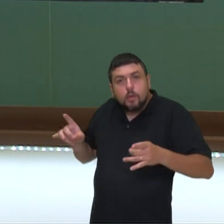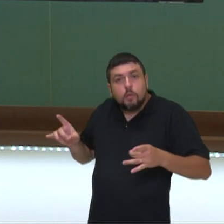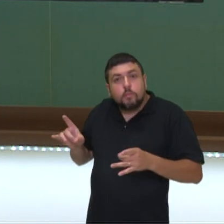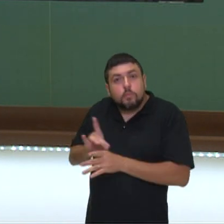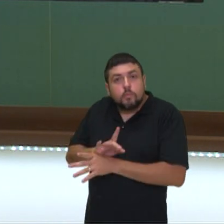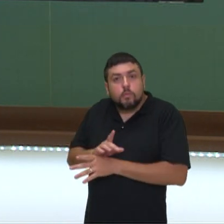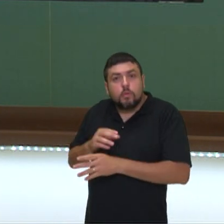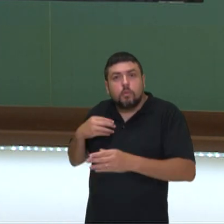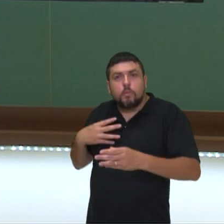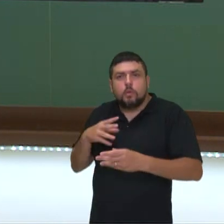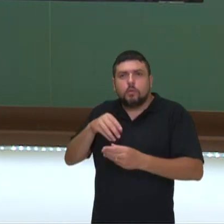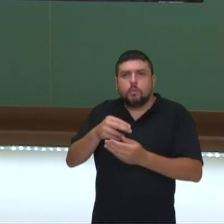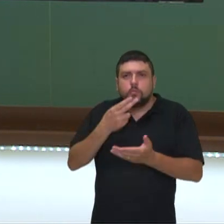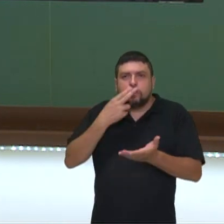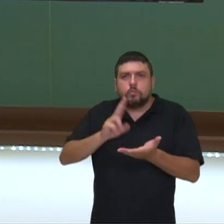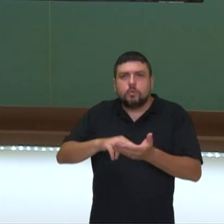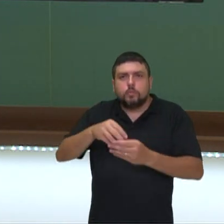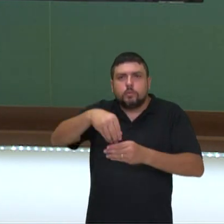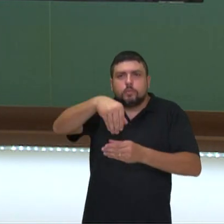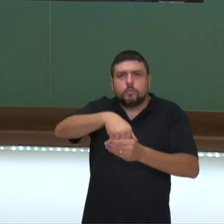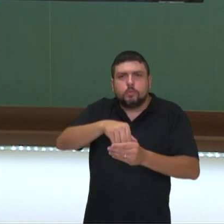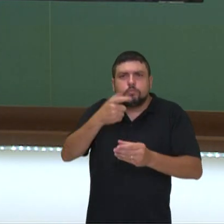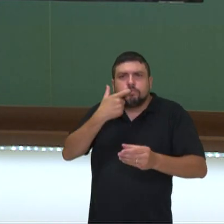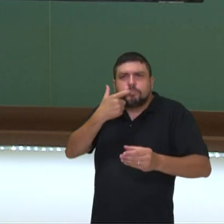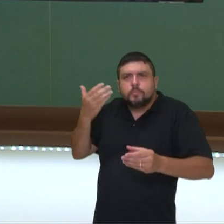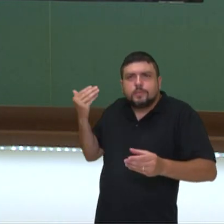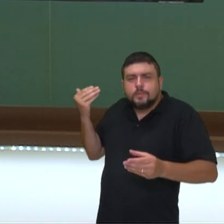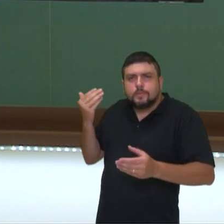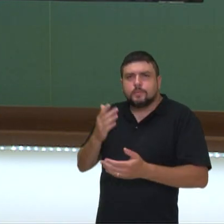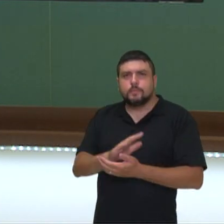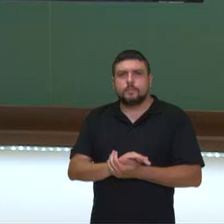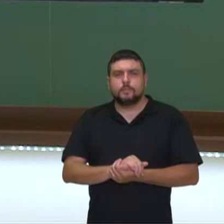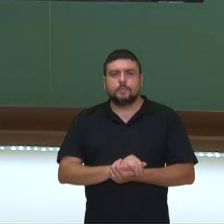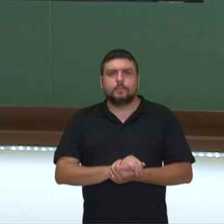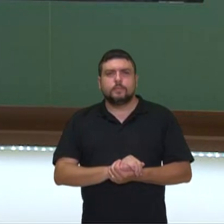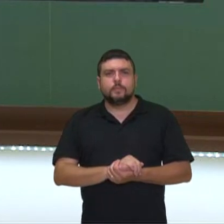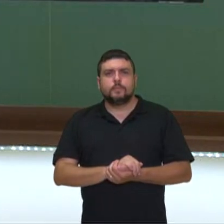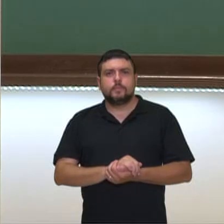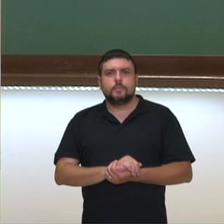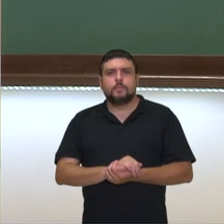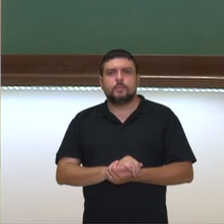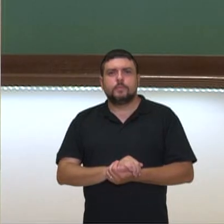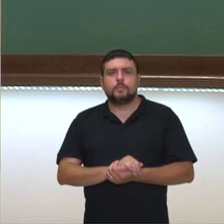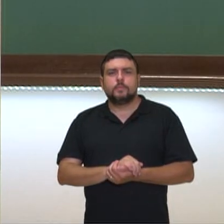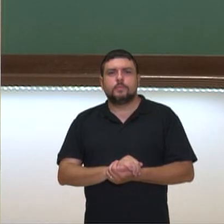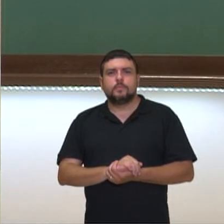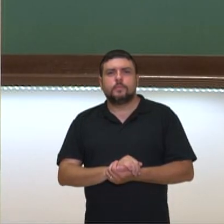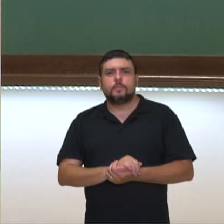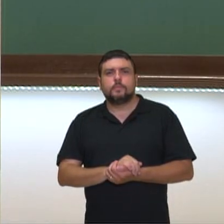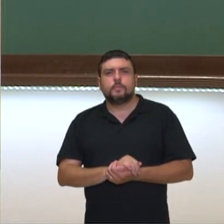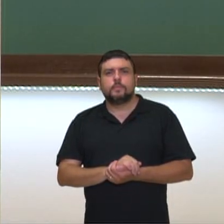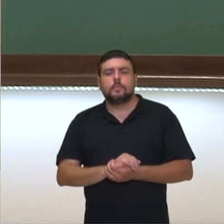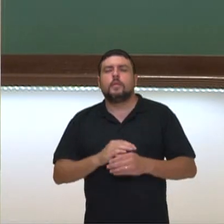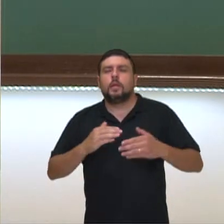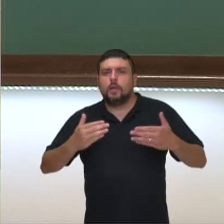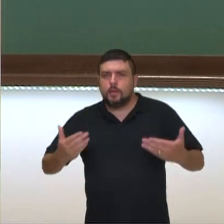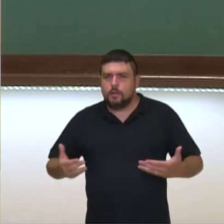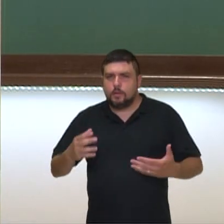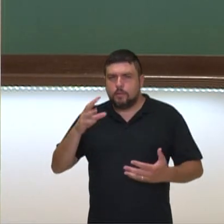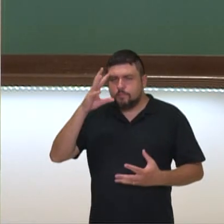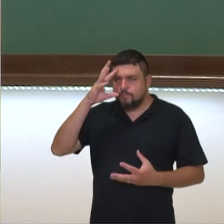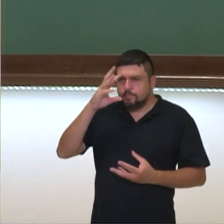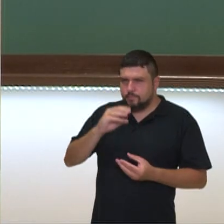Tá bom? Então, write, o particípio é written. Ok? E aí, pessoal? Deu para